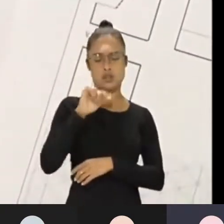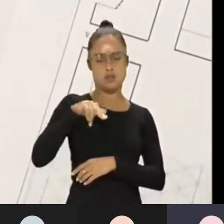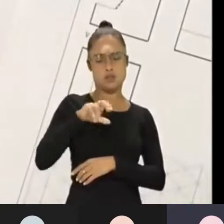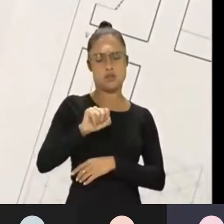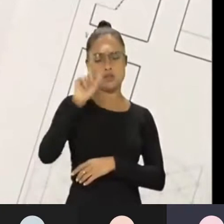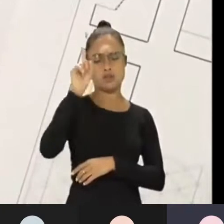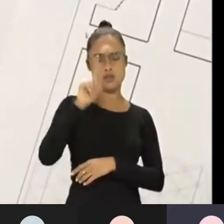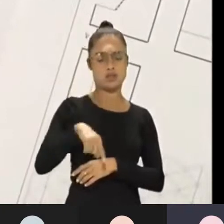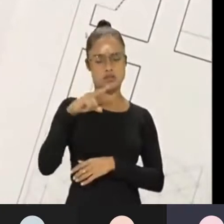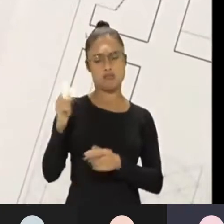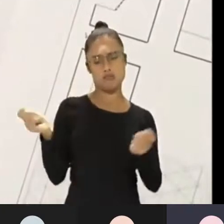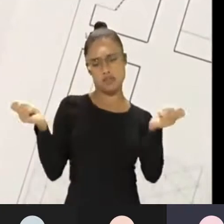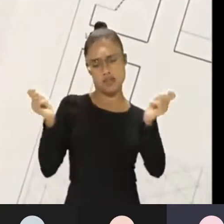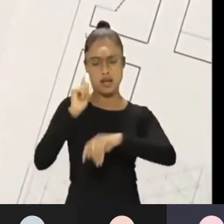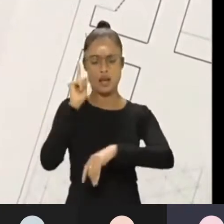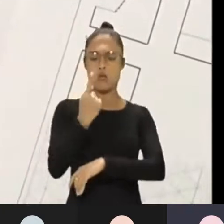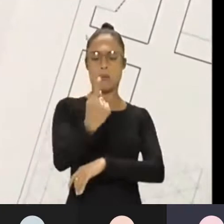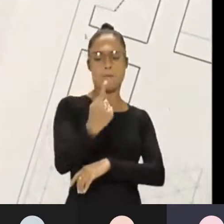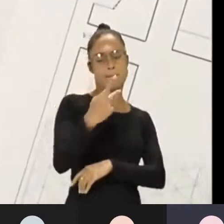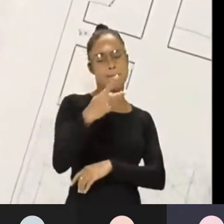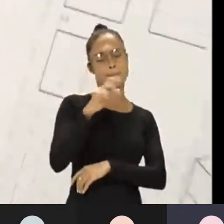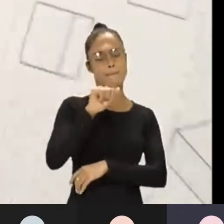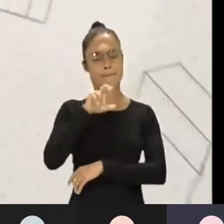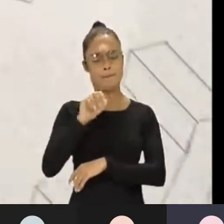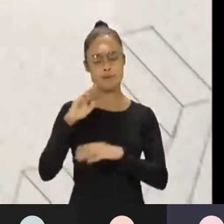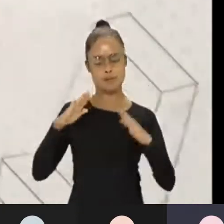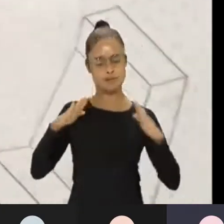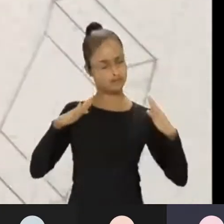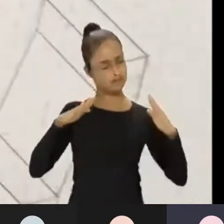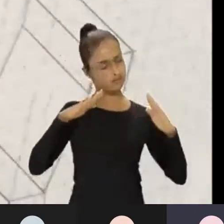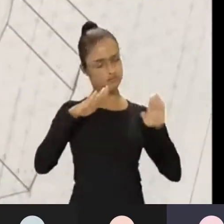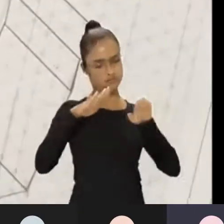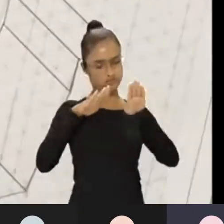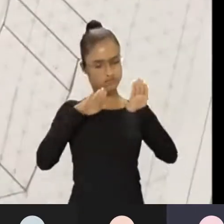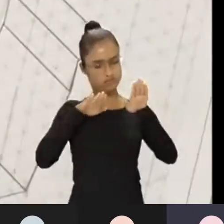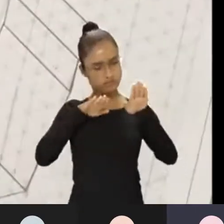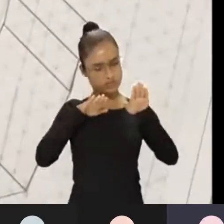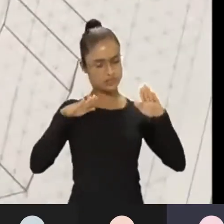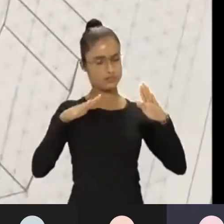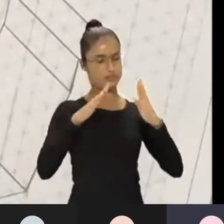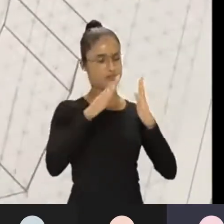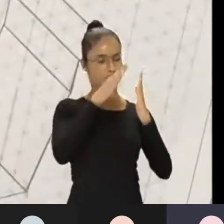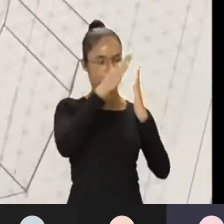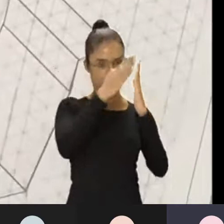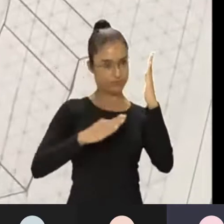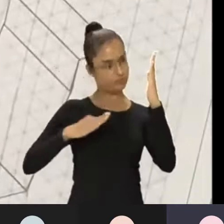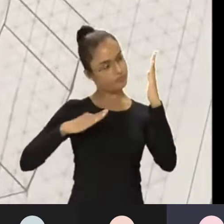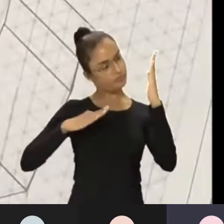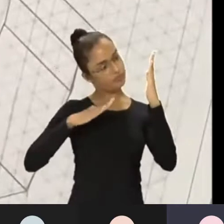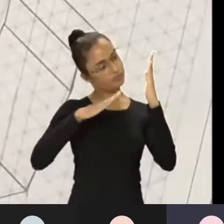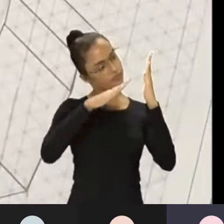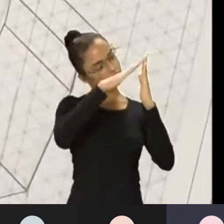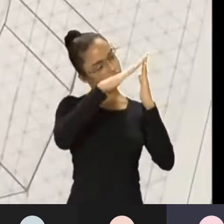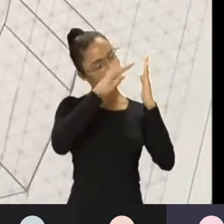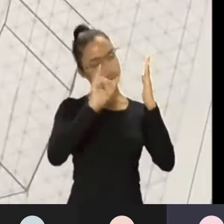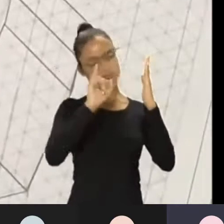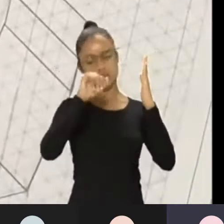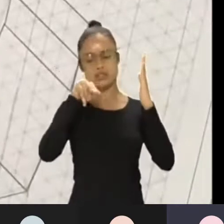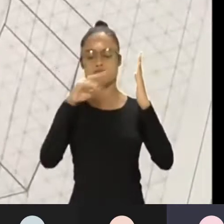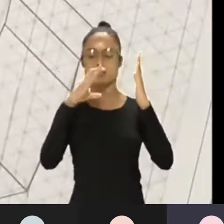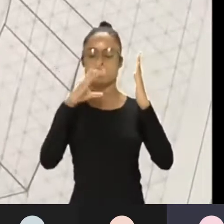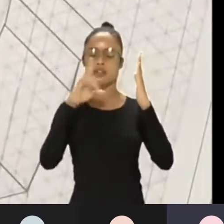alturas distintas e um plano inclinado. Então, eu tenho aqui em amarelo representando a vista superior, que é o plano